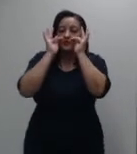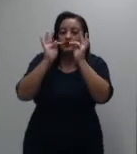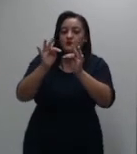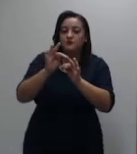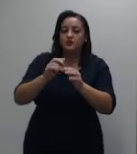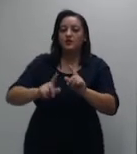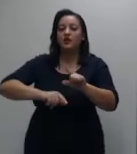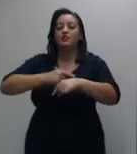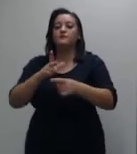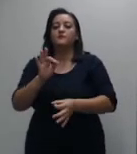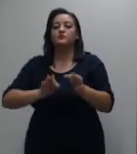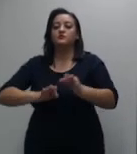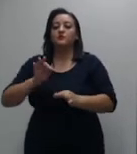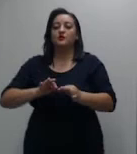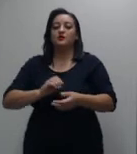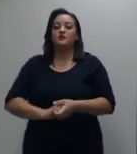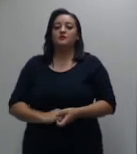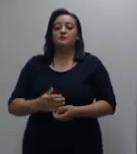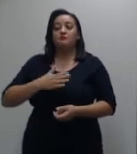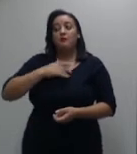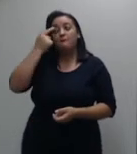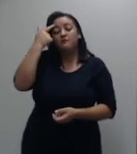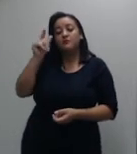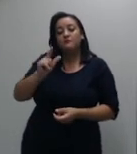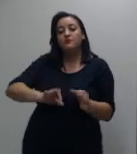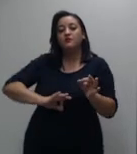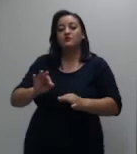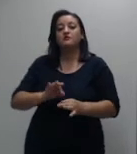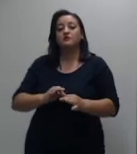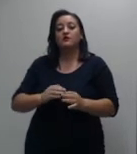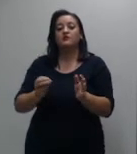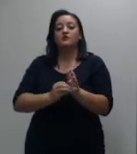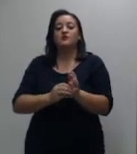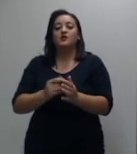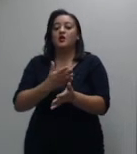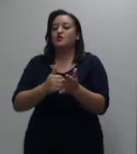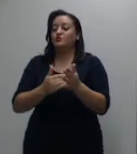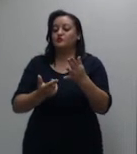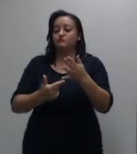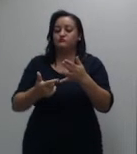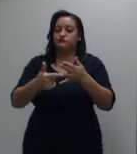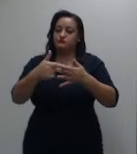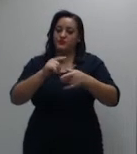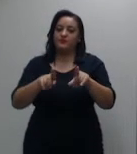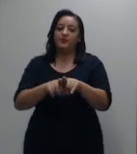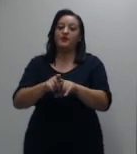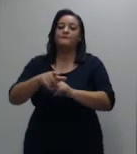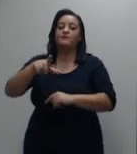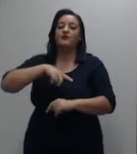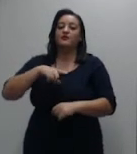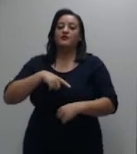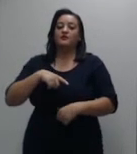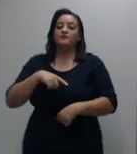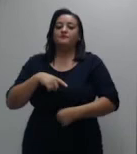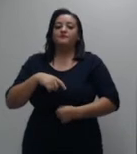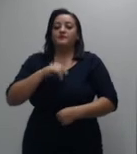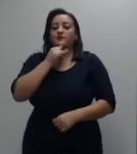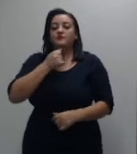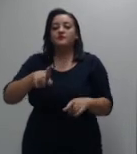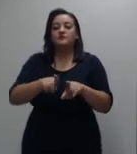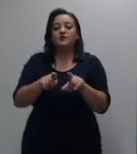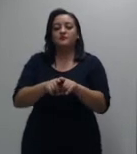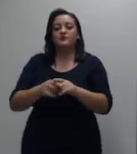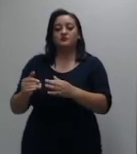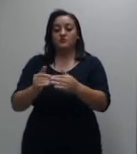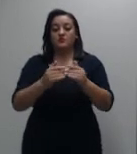depois em julgamento foi a meu ver fabricado e falsa e toda a sua substância tá os olho começo durável pesar e despesa